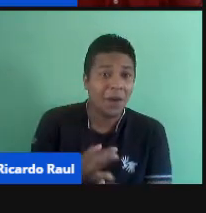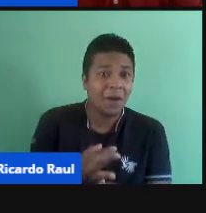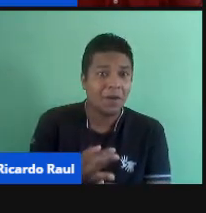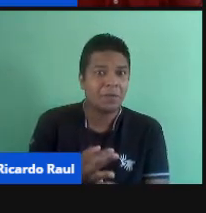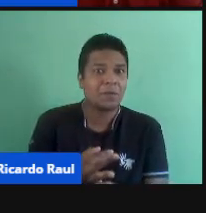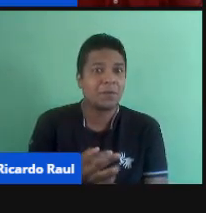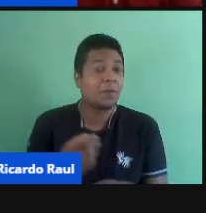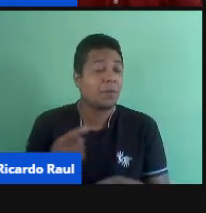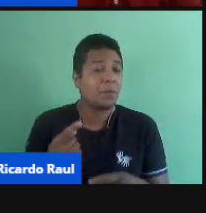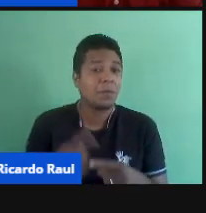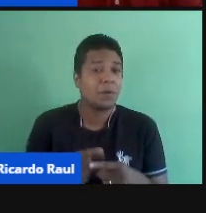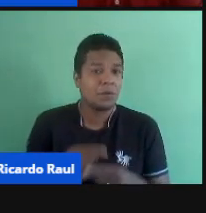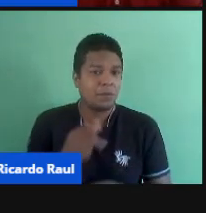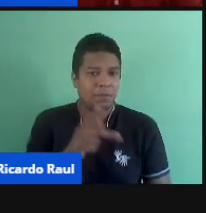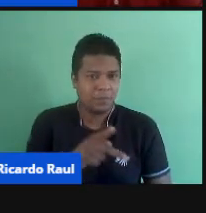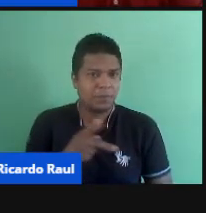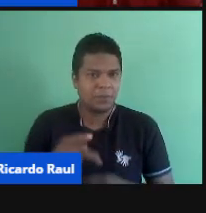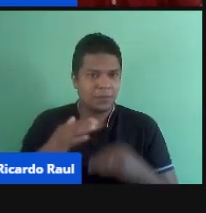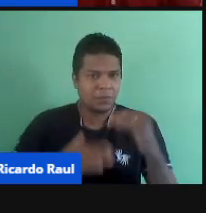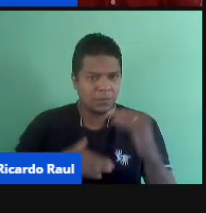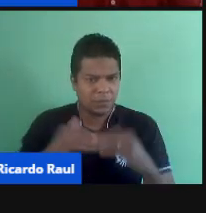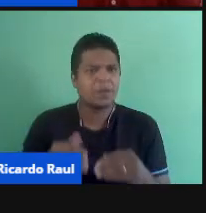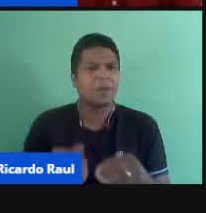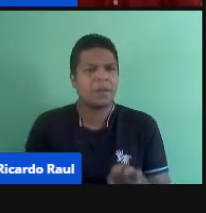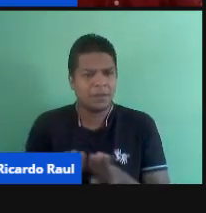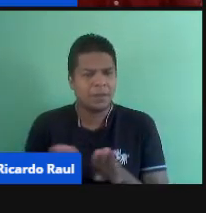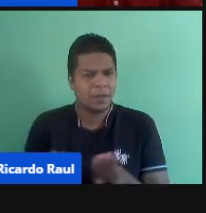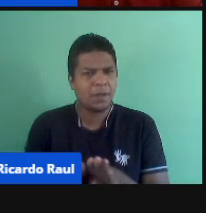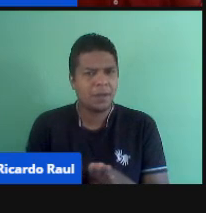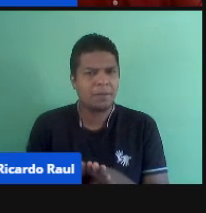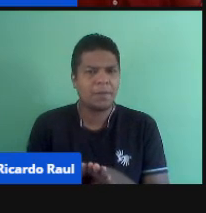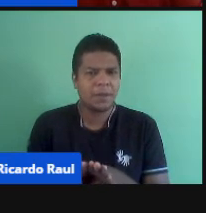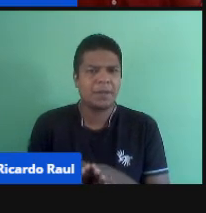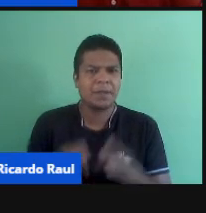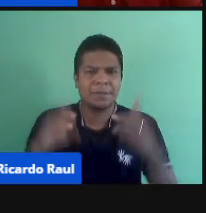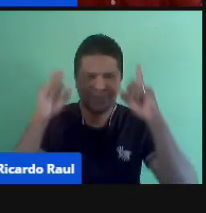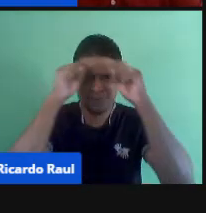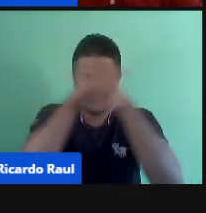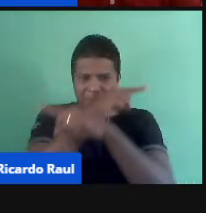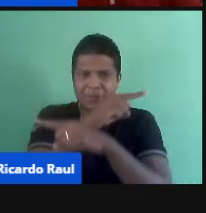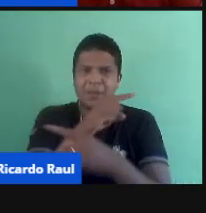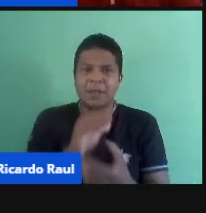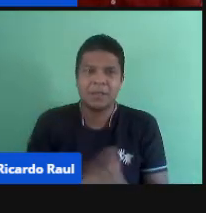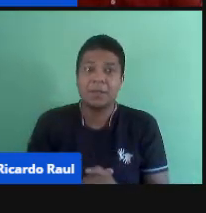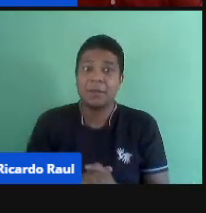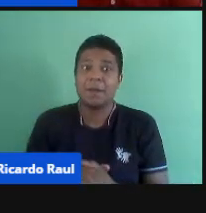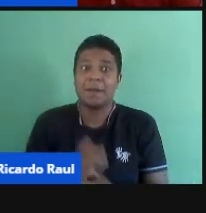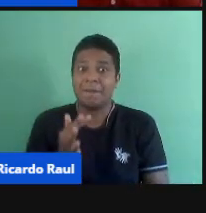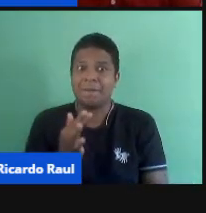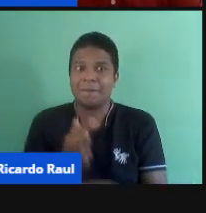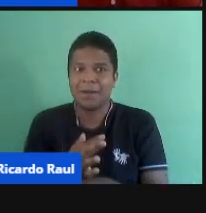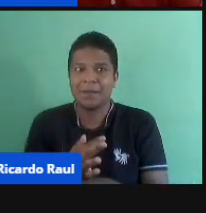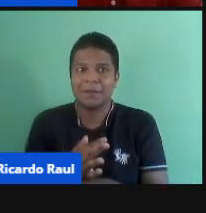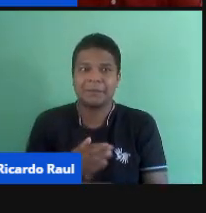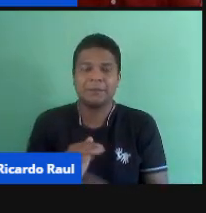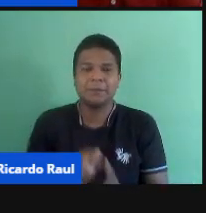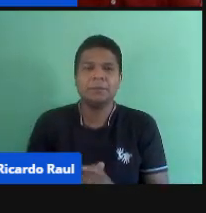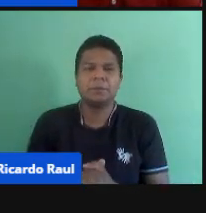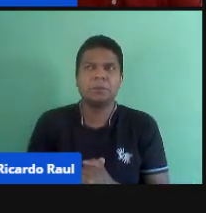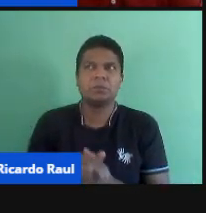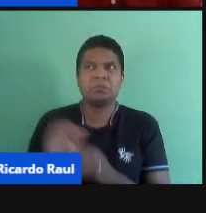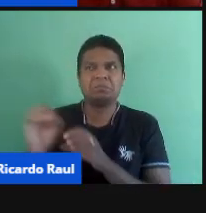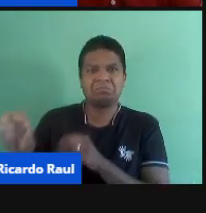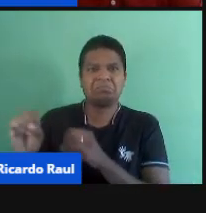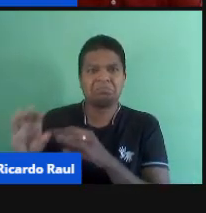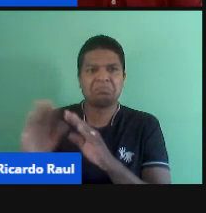o profissional de educação física também, ele tem suas dificuldades. E quando falta, e eu dava aula em escola, dei aula mais de 15